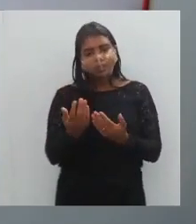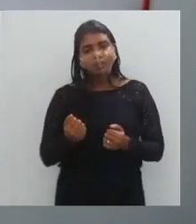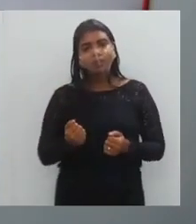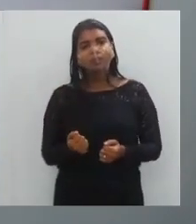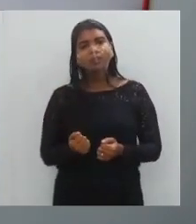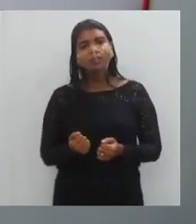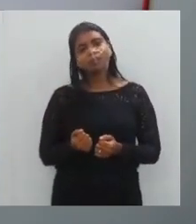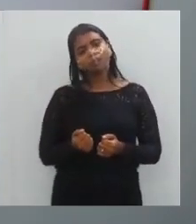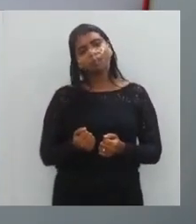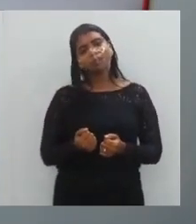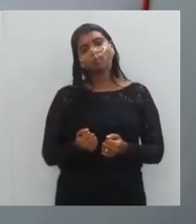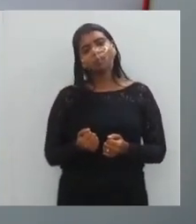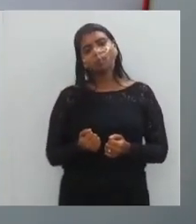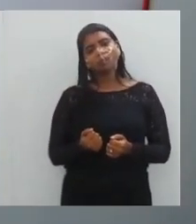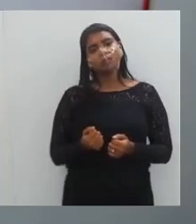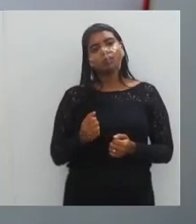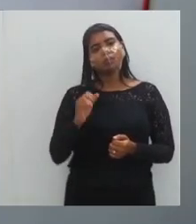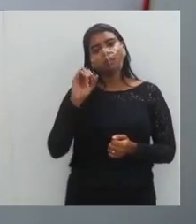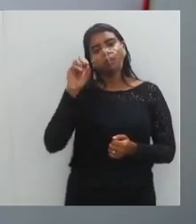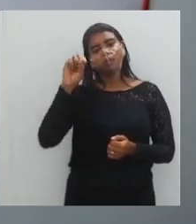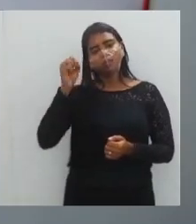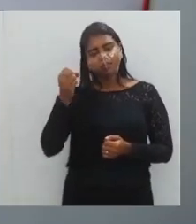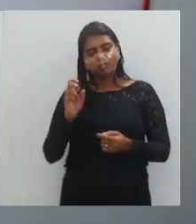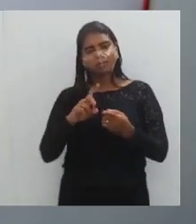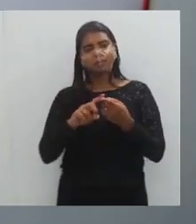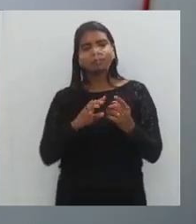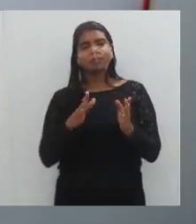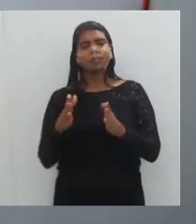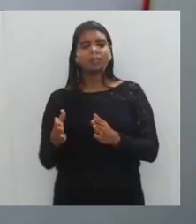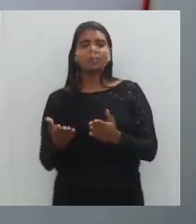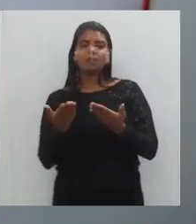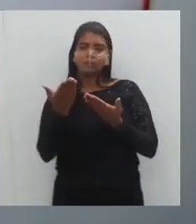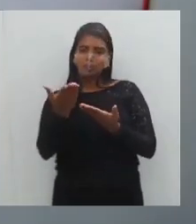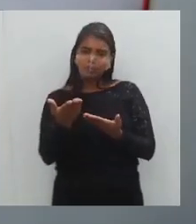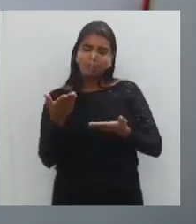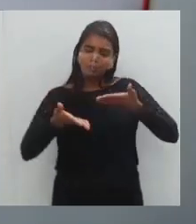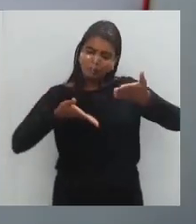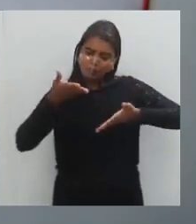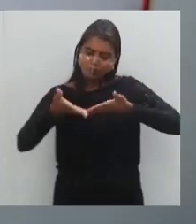para Android como para iOS. Tá certo? E para você poder